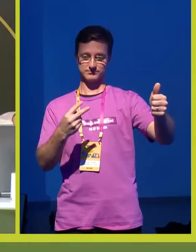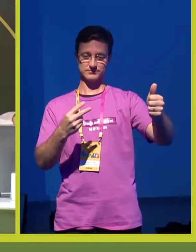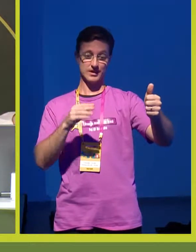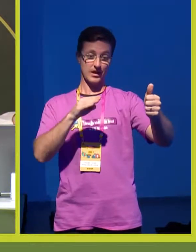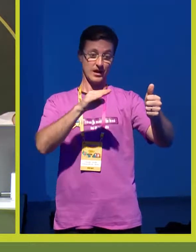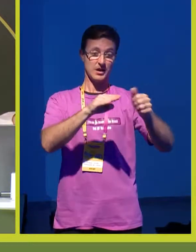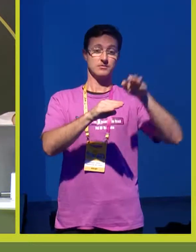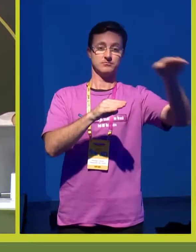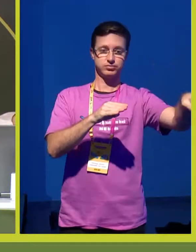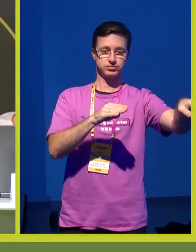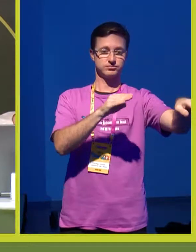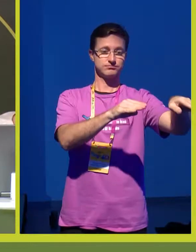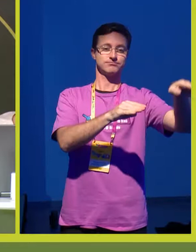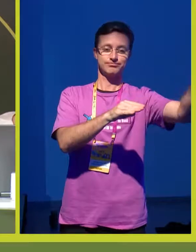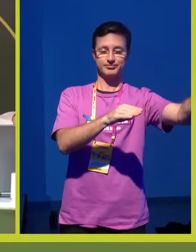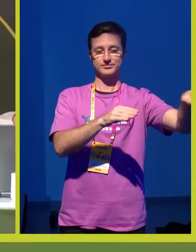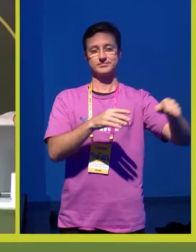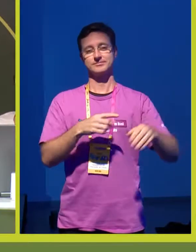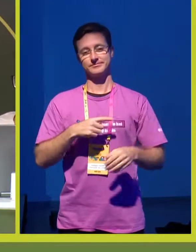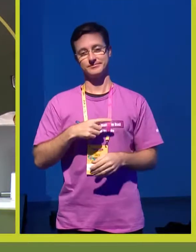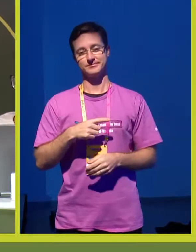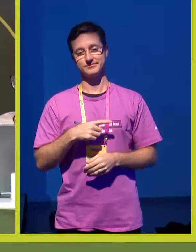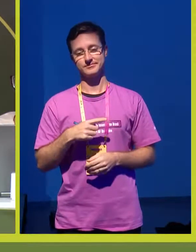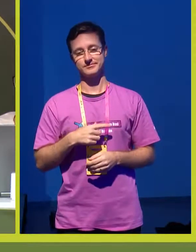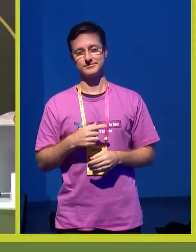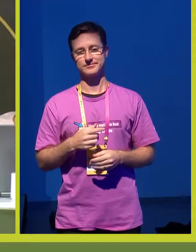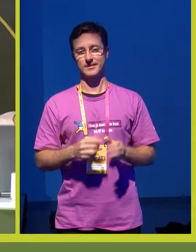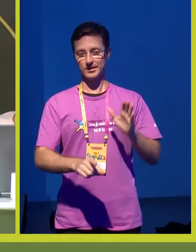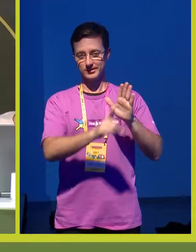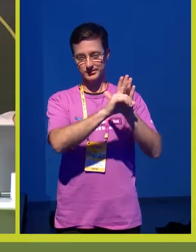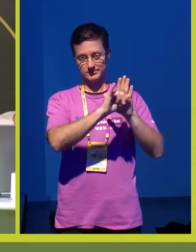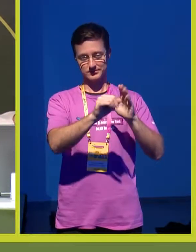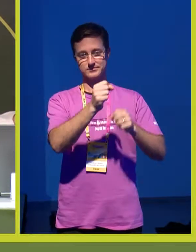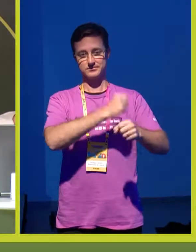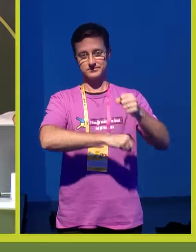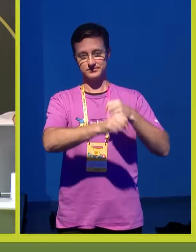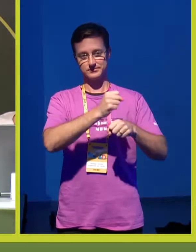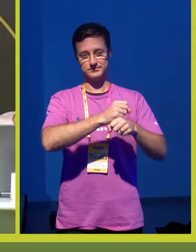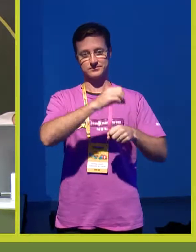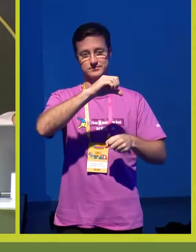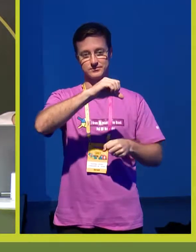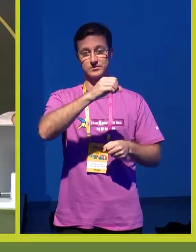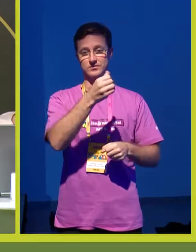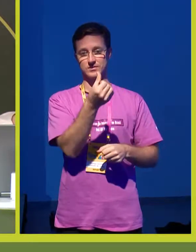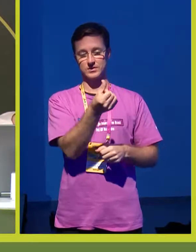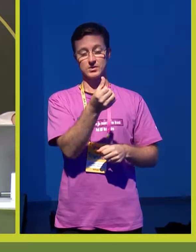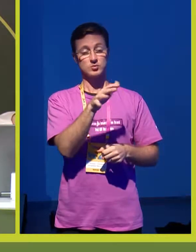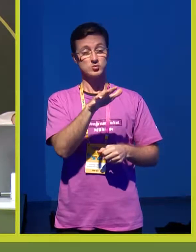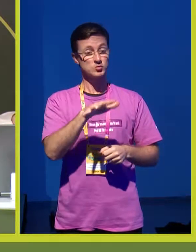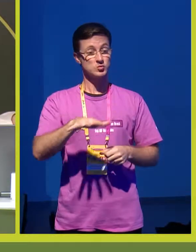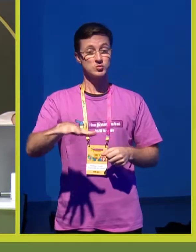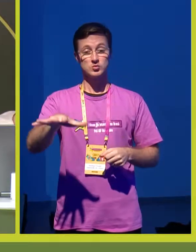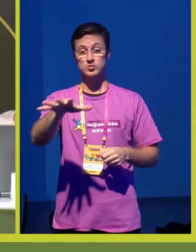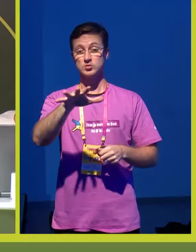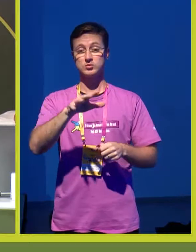Quando surgiu a lei de interceptações telefônicas em 1996, todo mundo migrou para o Blackberry,